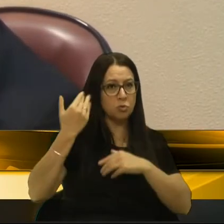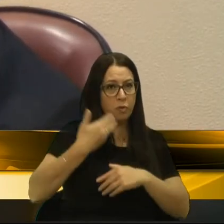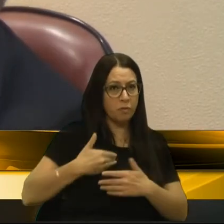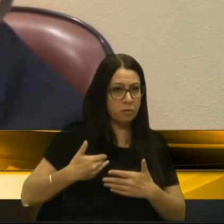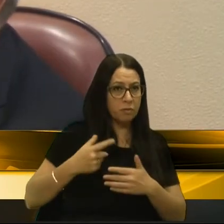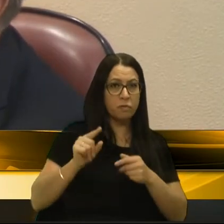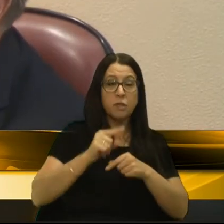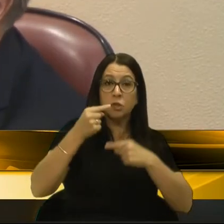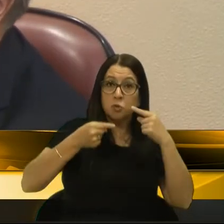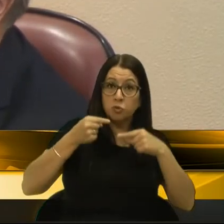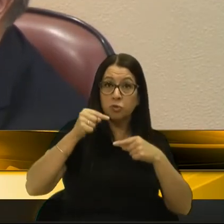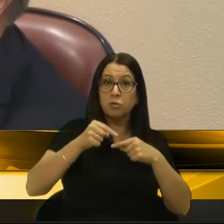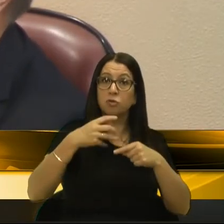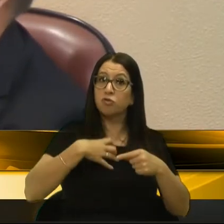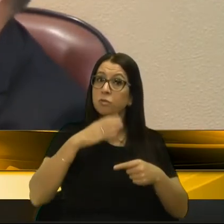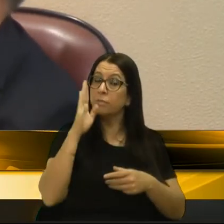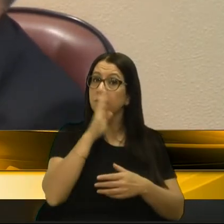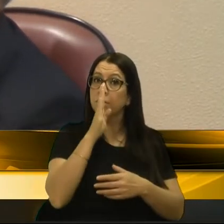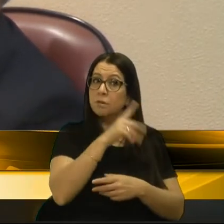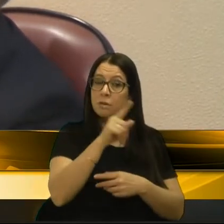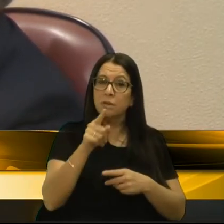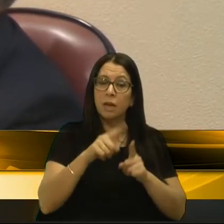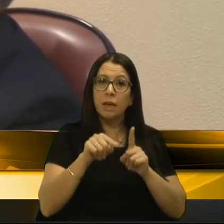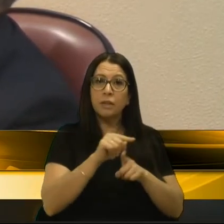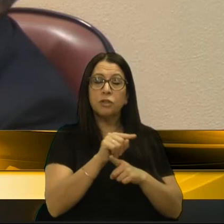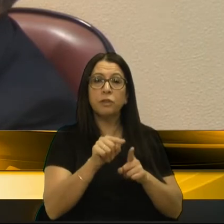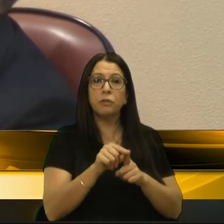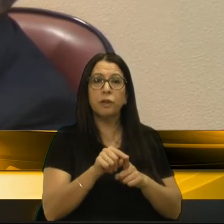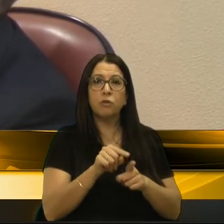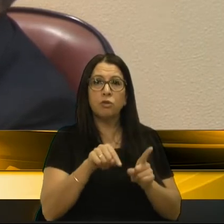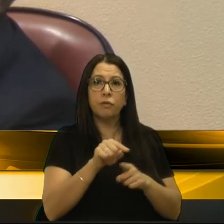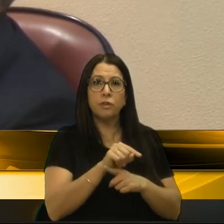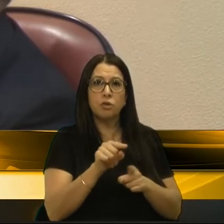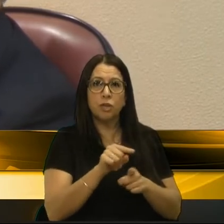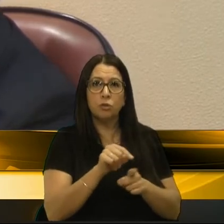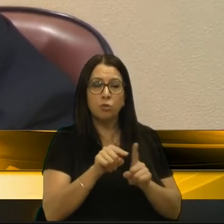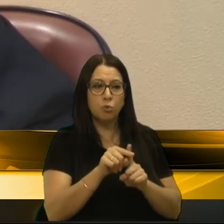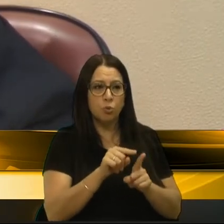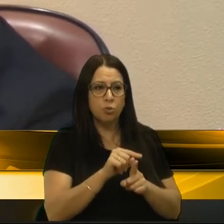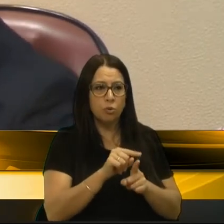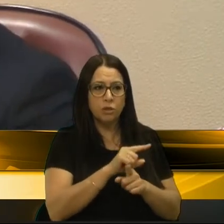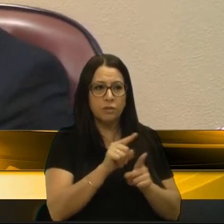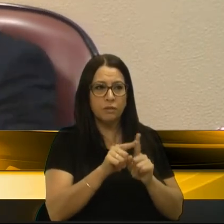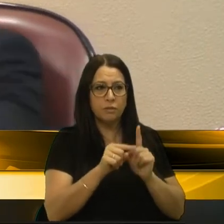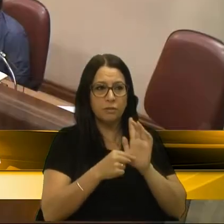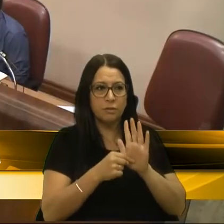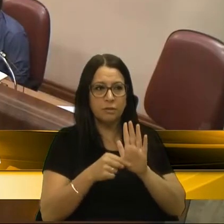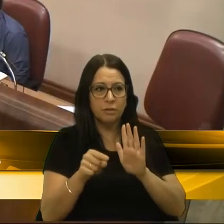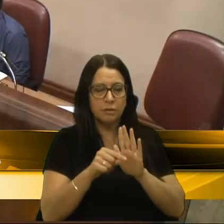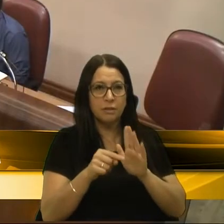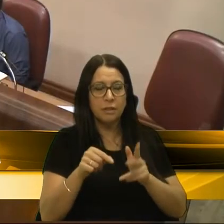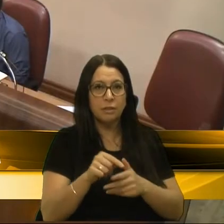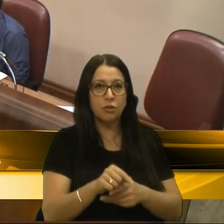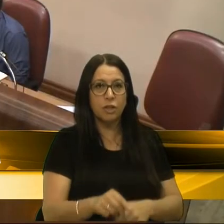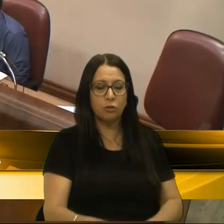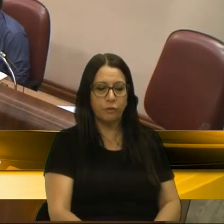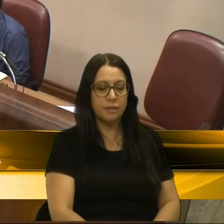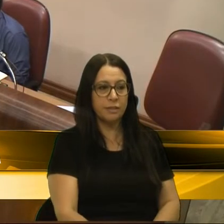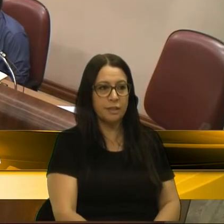Então, que se discuta isso de forma urgente, que é importante um projeto antinepotismo aqui para essa casa. Muito obrigado.